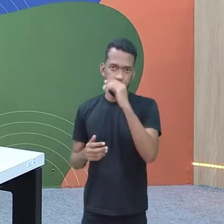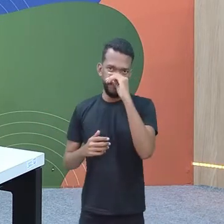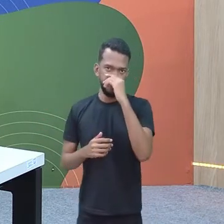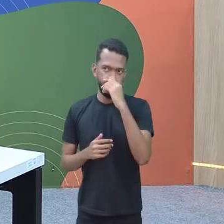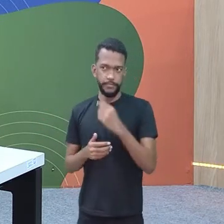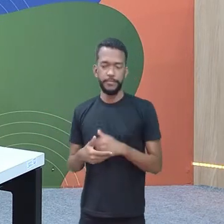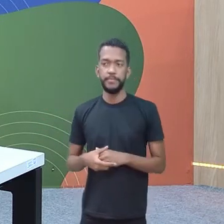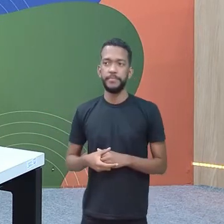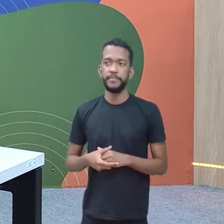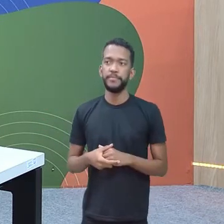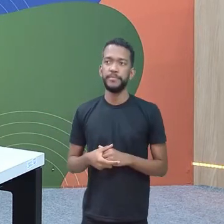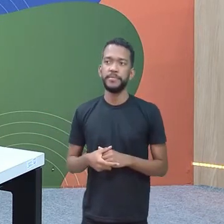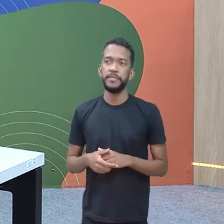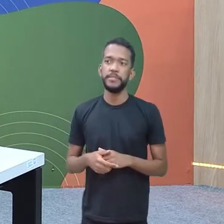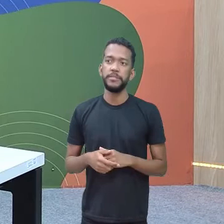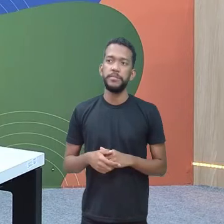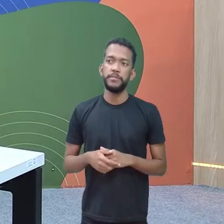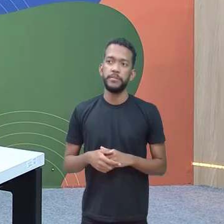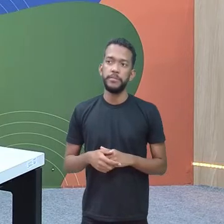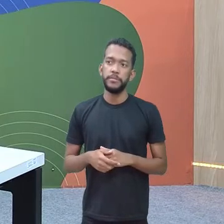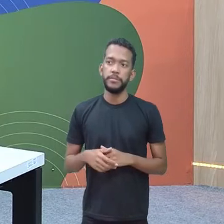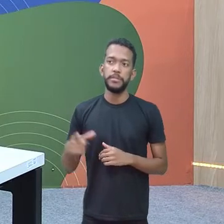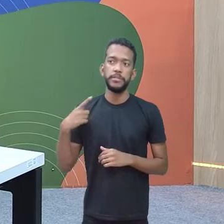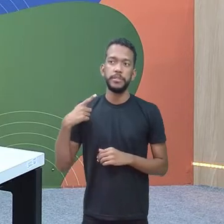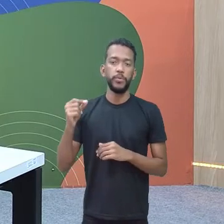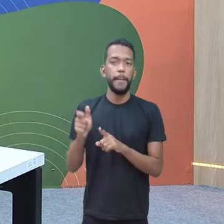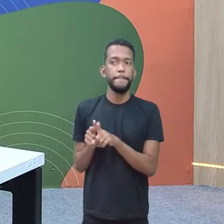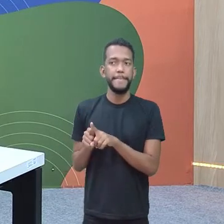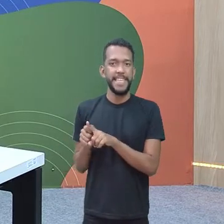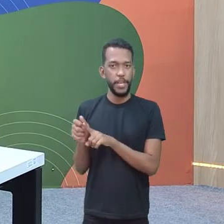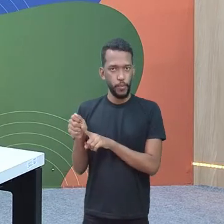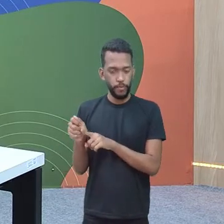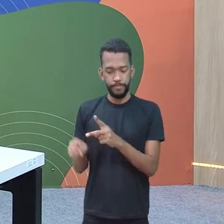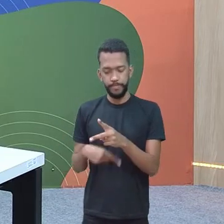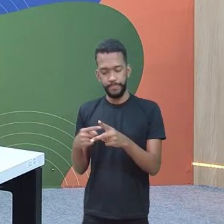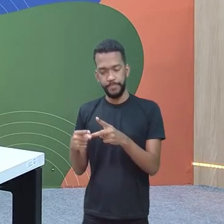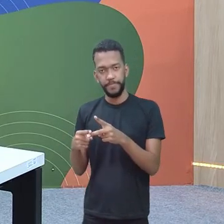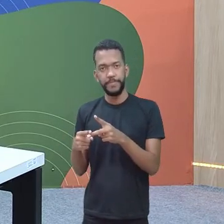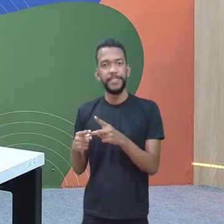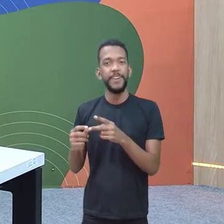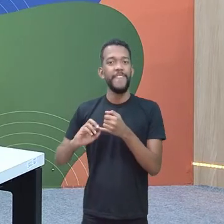uma colherzinha colorida para mostrar. Nós temos o milho, o feijão